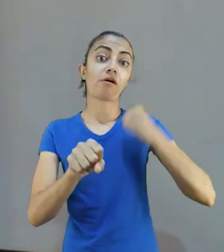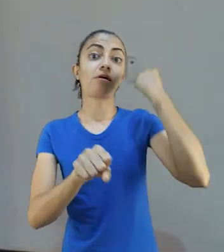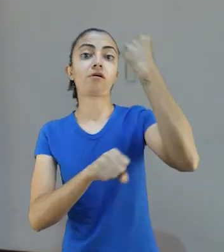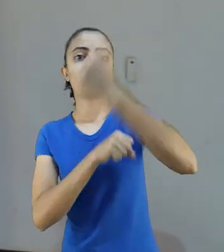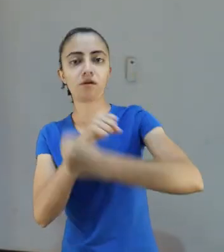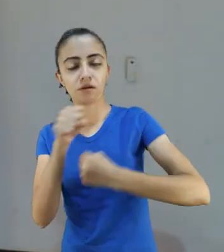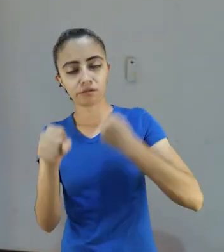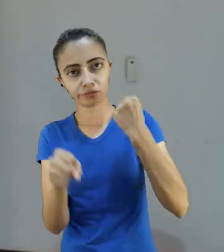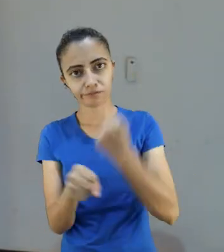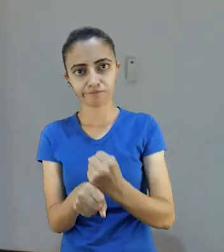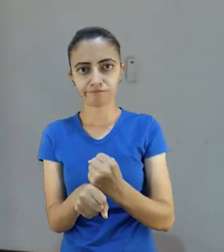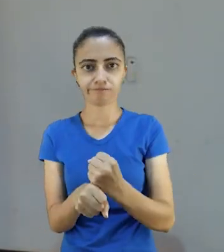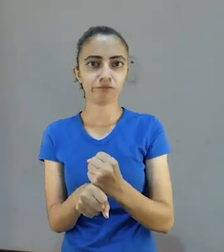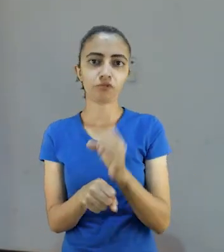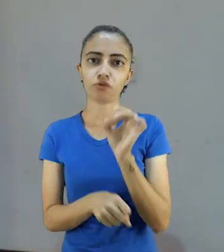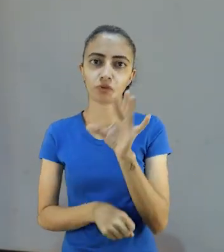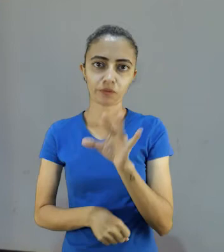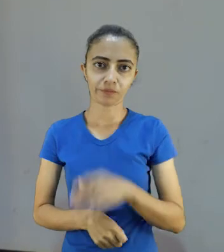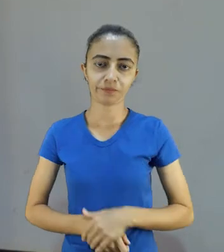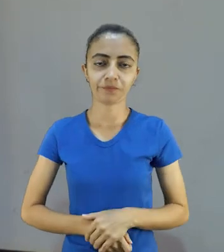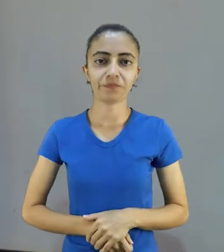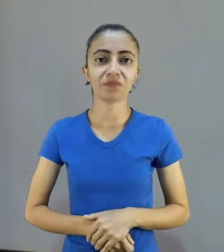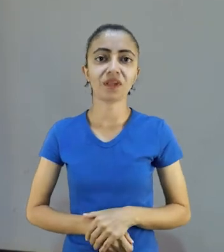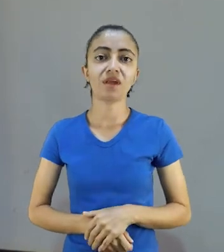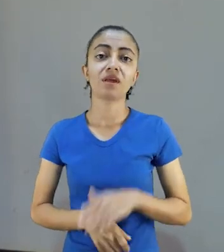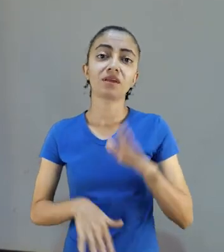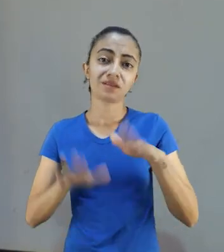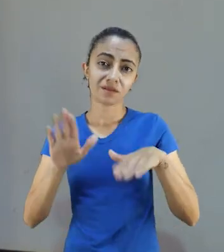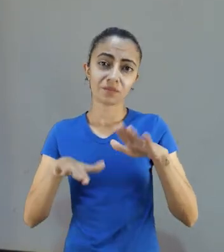A gente depende também muito do clima.